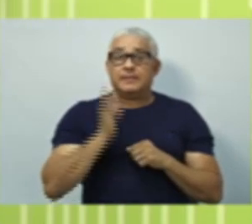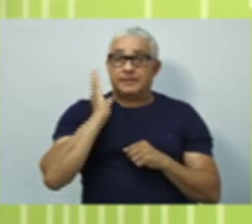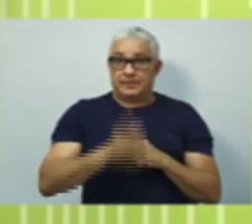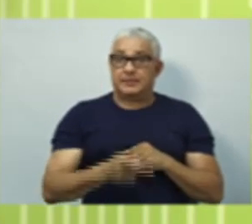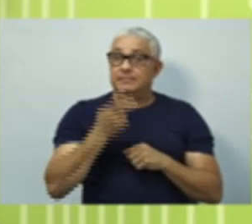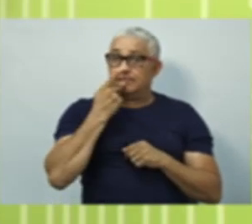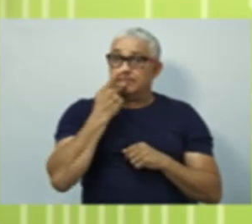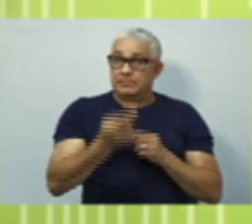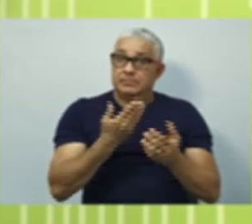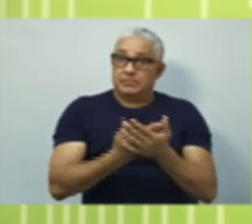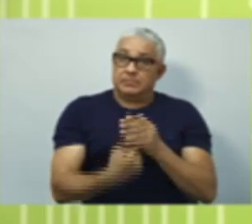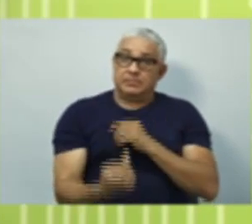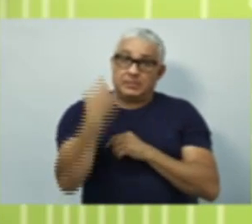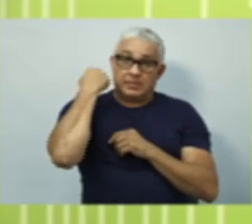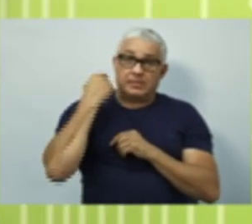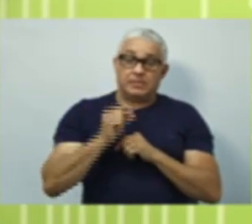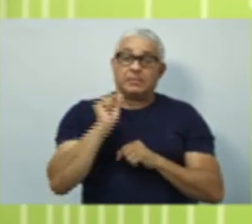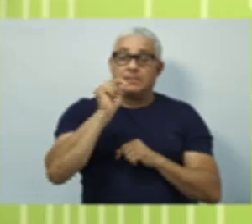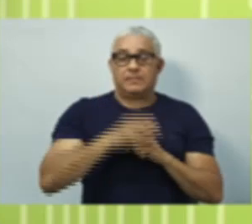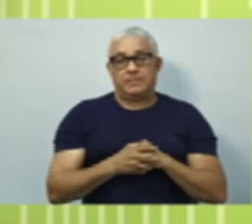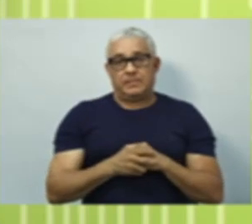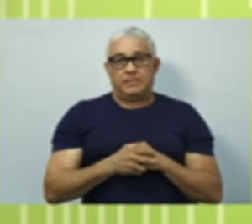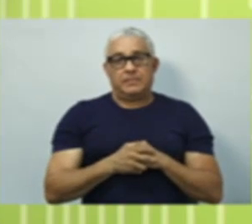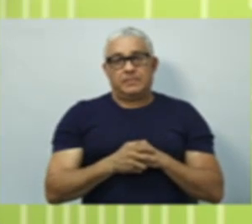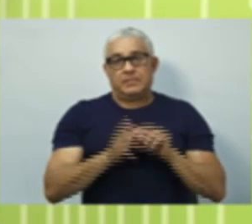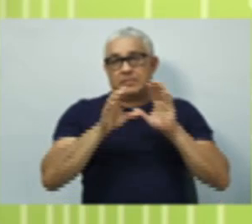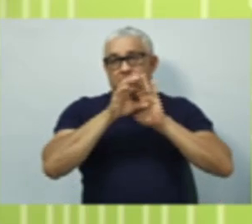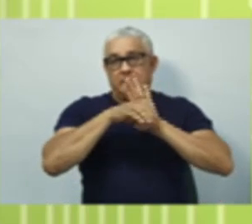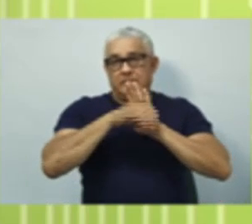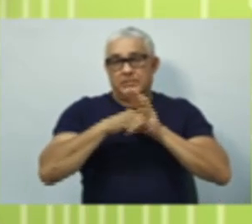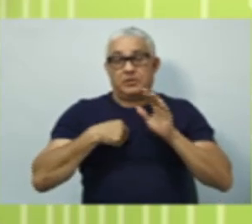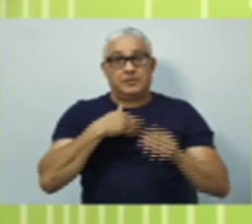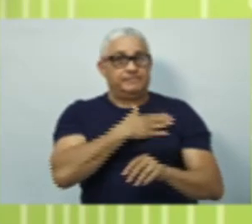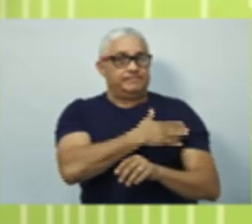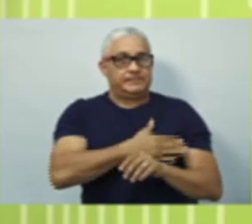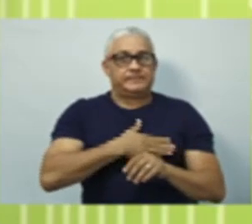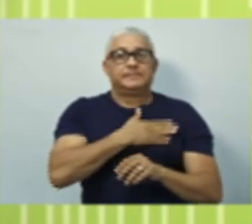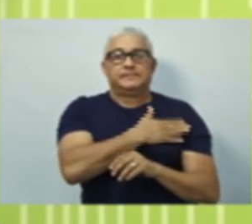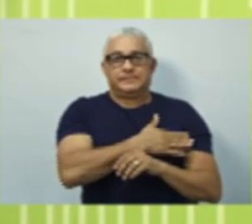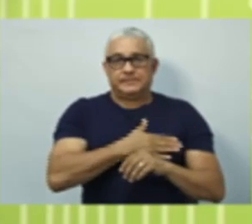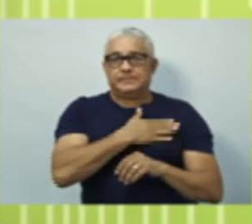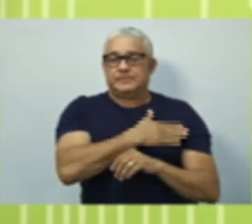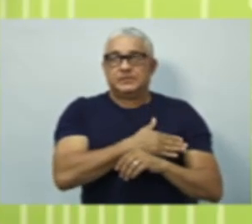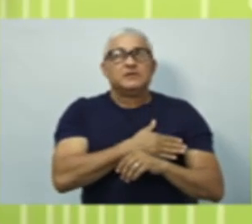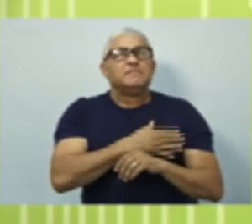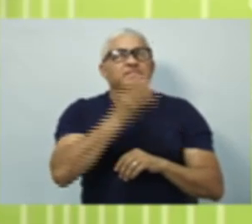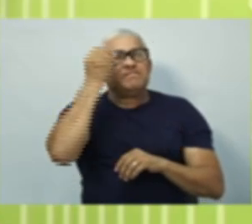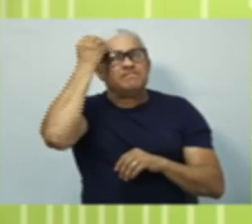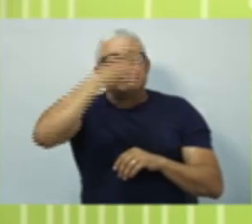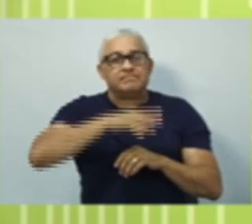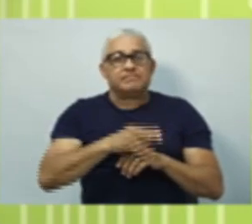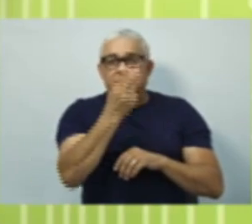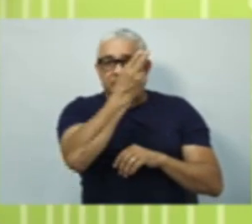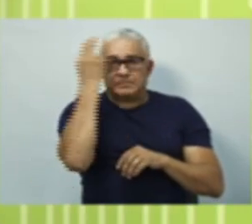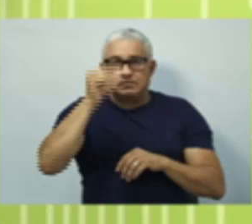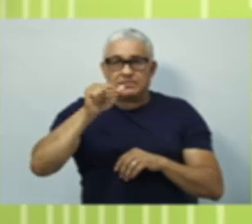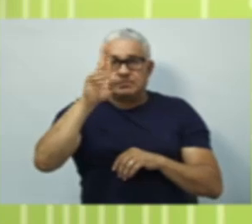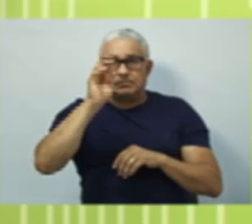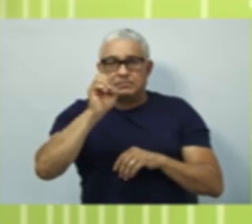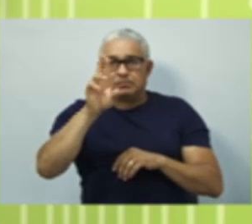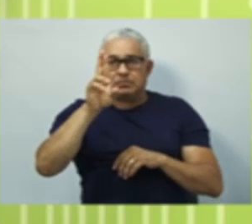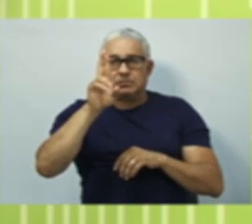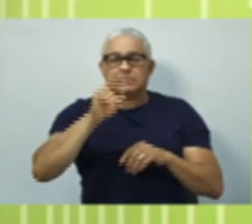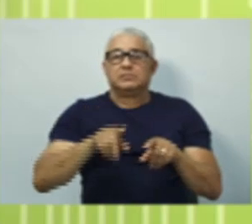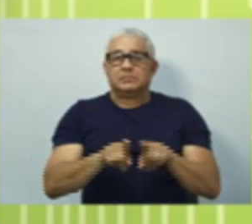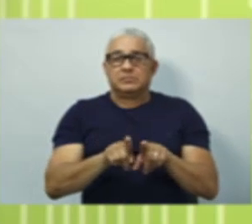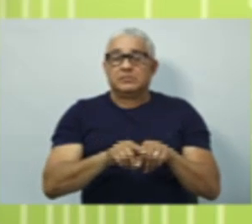falei nas aulas anteriores, uma das definições que eu gosto muito, não me recordo o autor exatamente aqui,